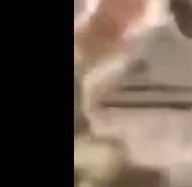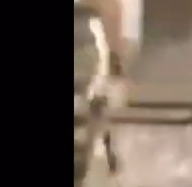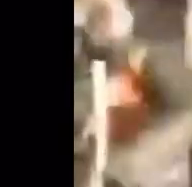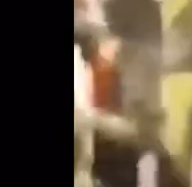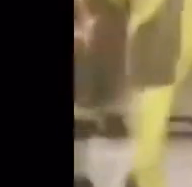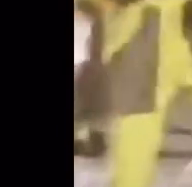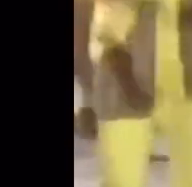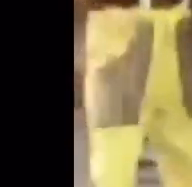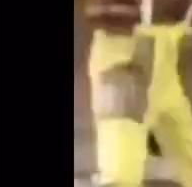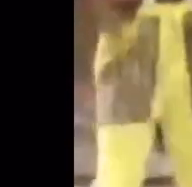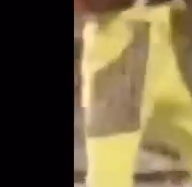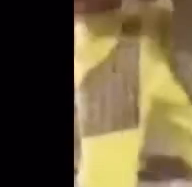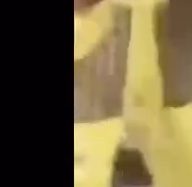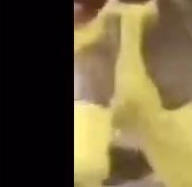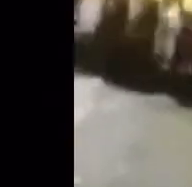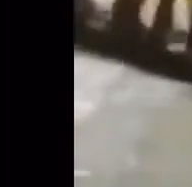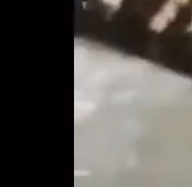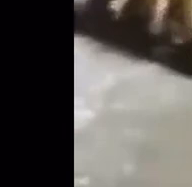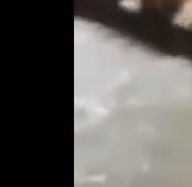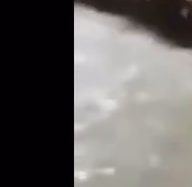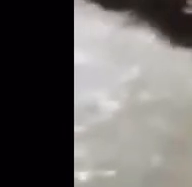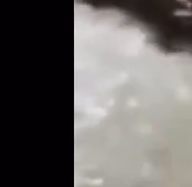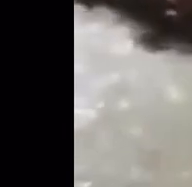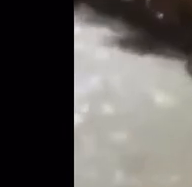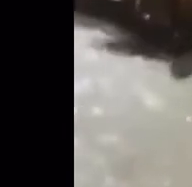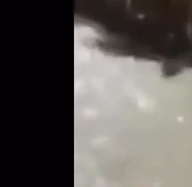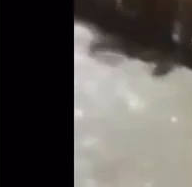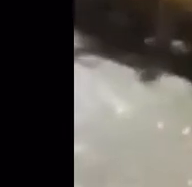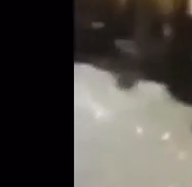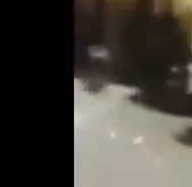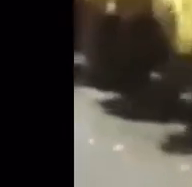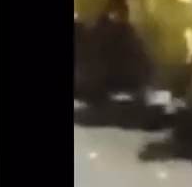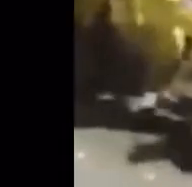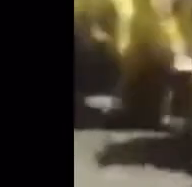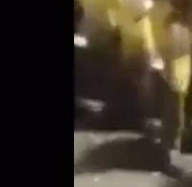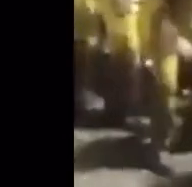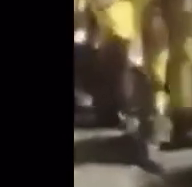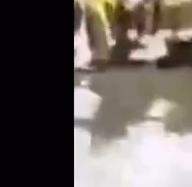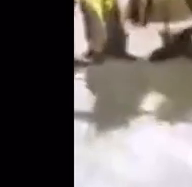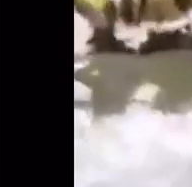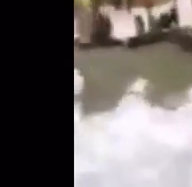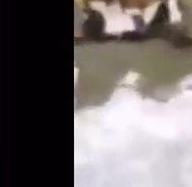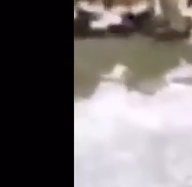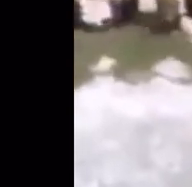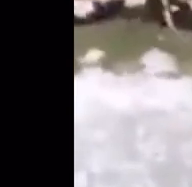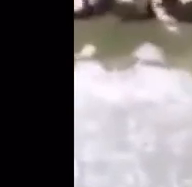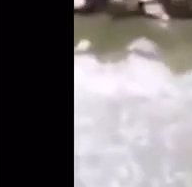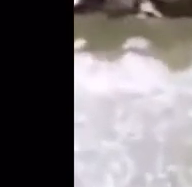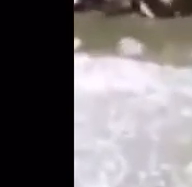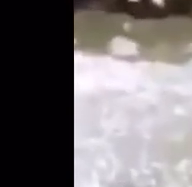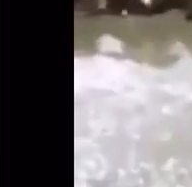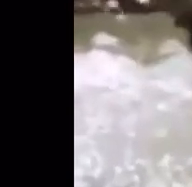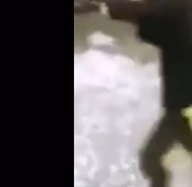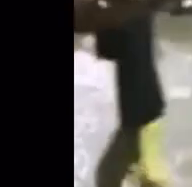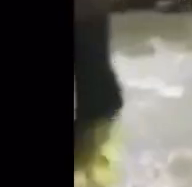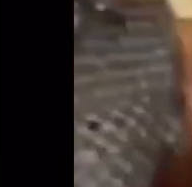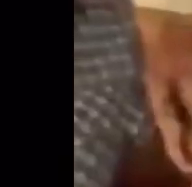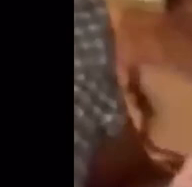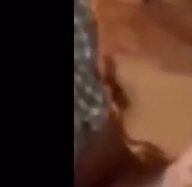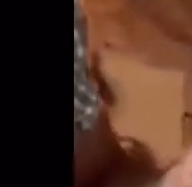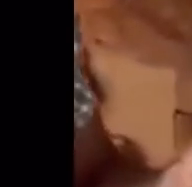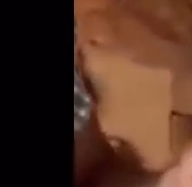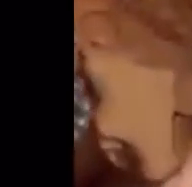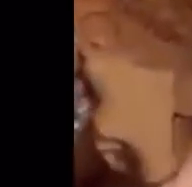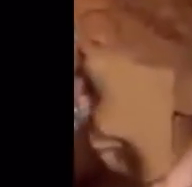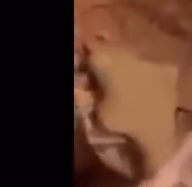onde eu pescava traíra, uma das belezas maiores desse país. Quantas pessoas passam pelo maior São João do mundo? Mais de